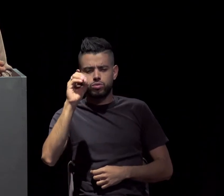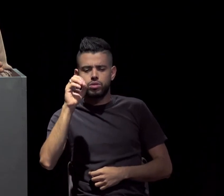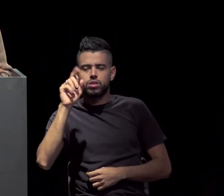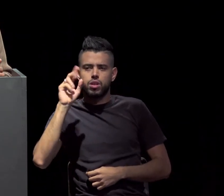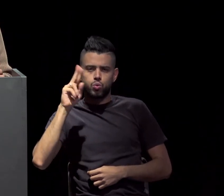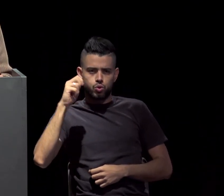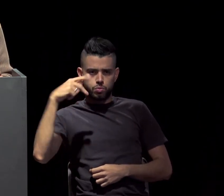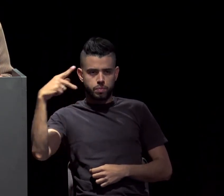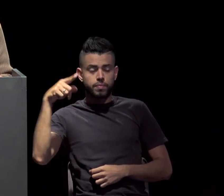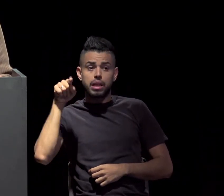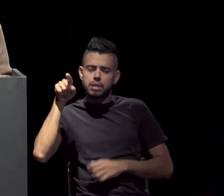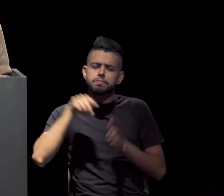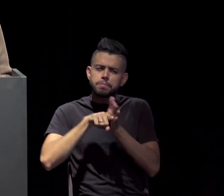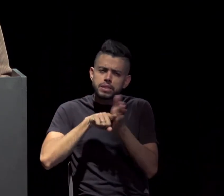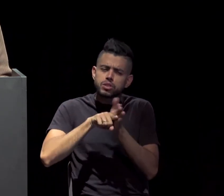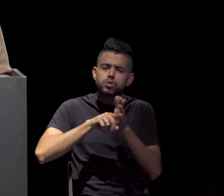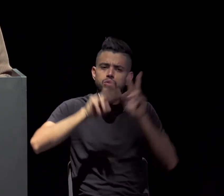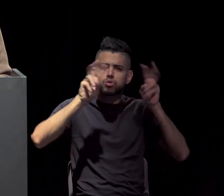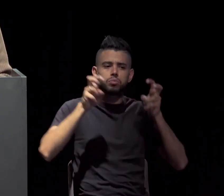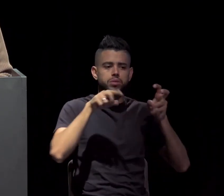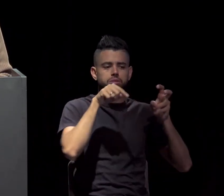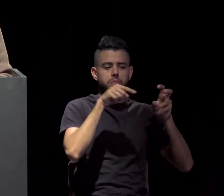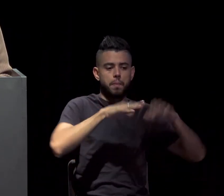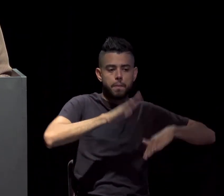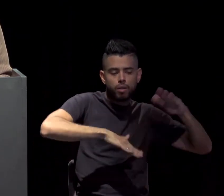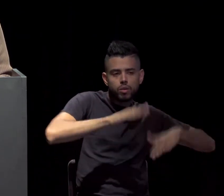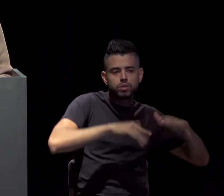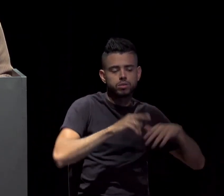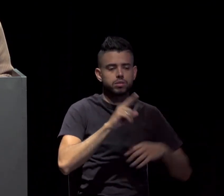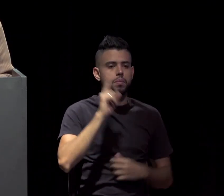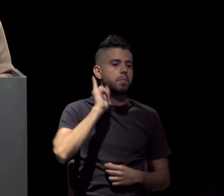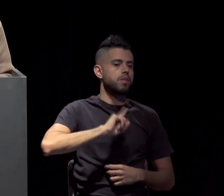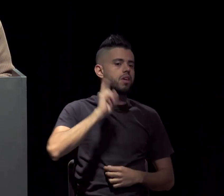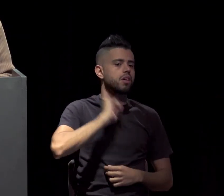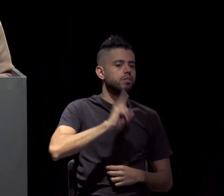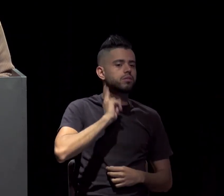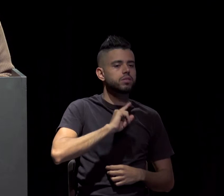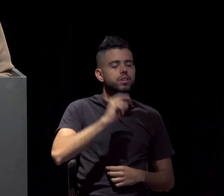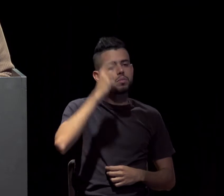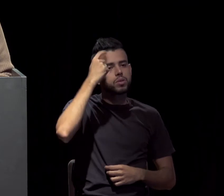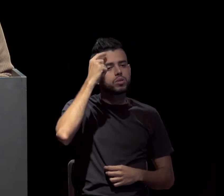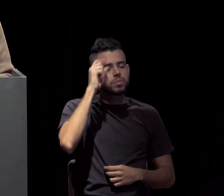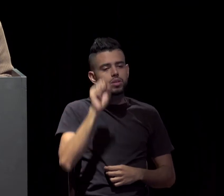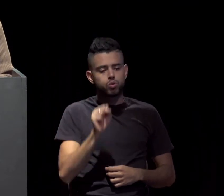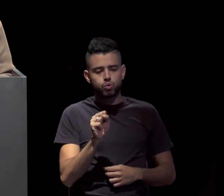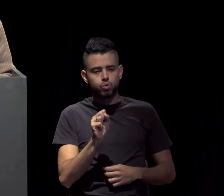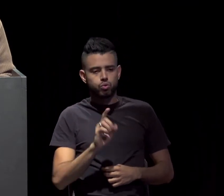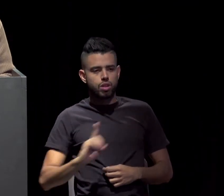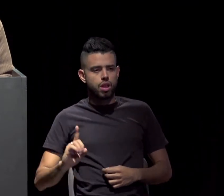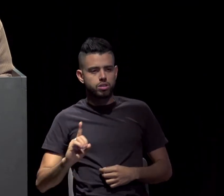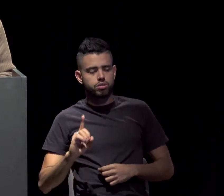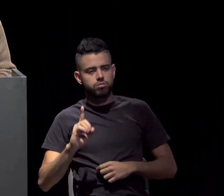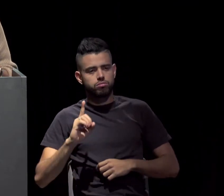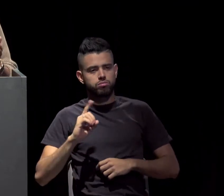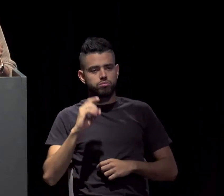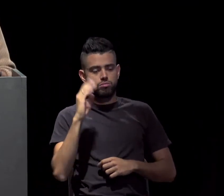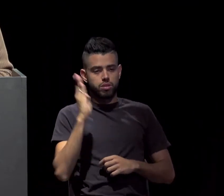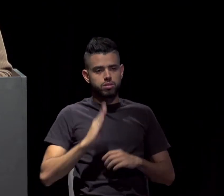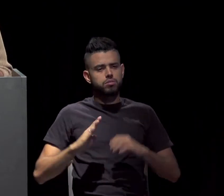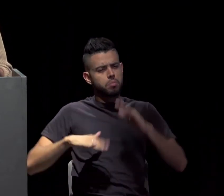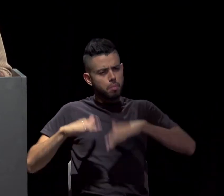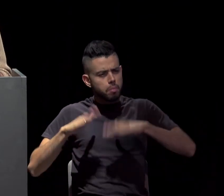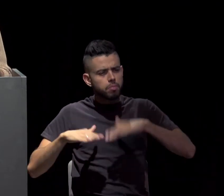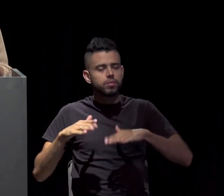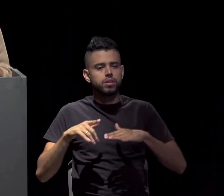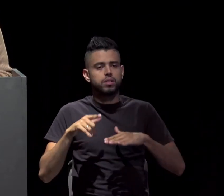relação aos batuques mineiros e compôs um mapa do batuque no Sudeste brasileiro. É um trabalho importantíssimo, que merece